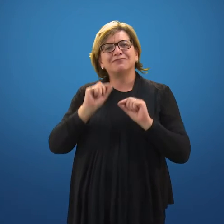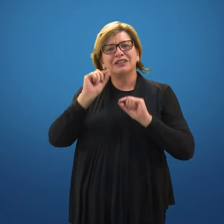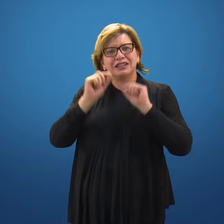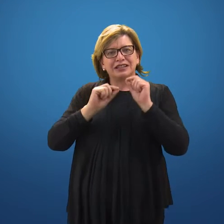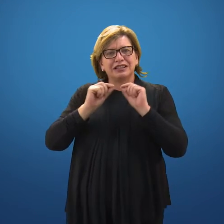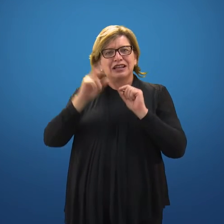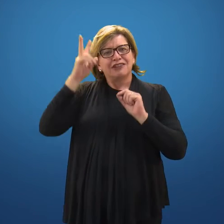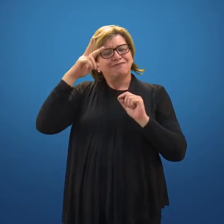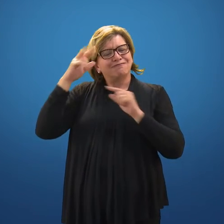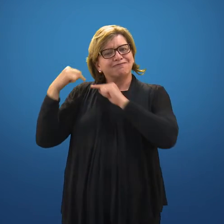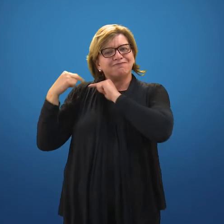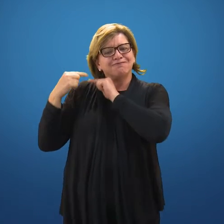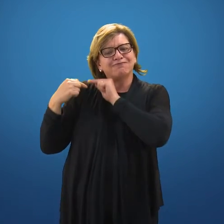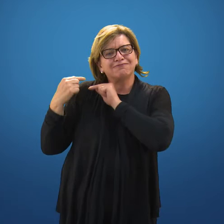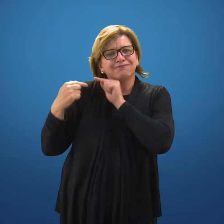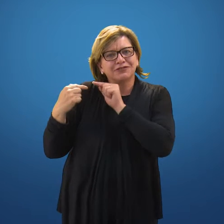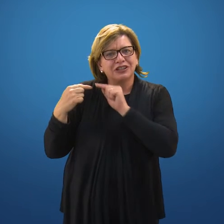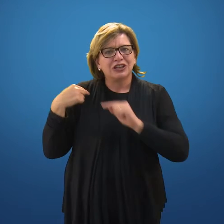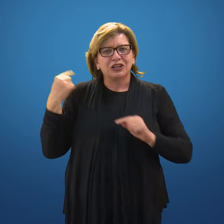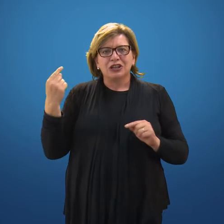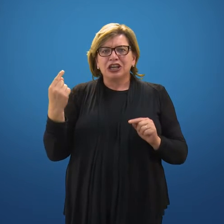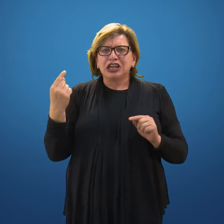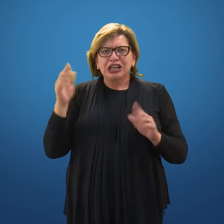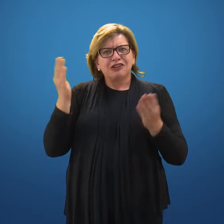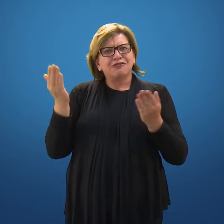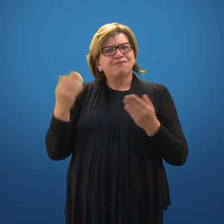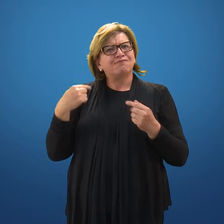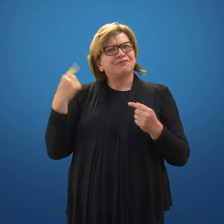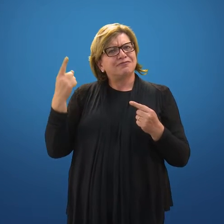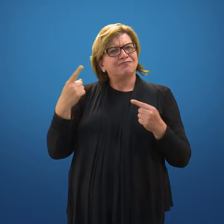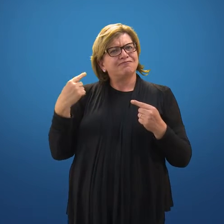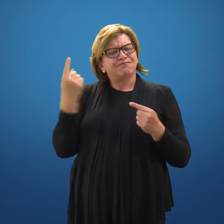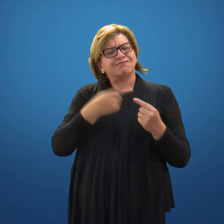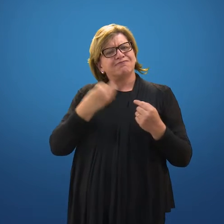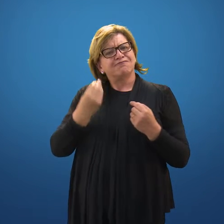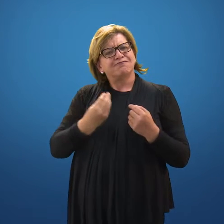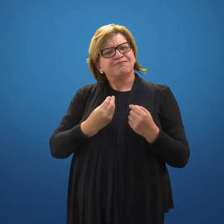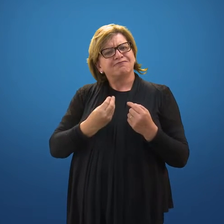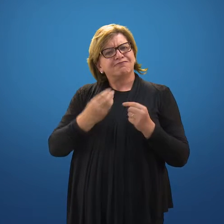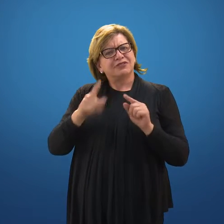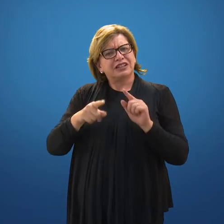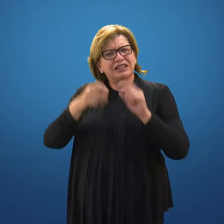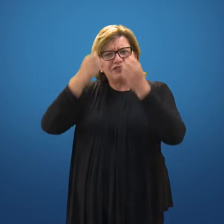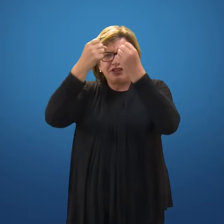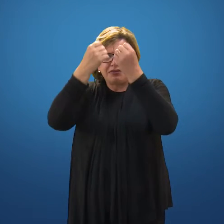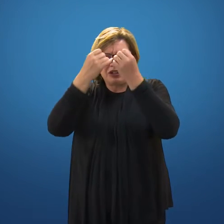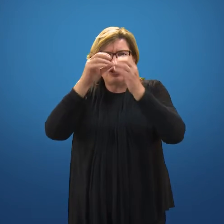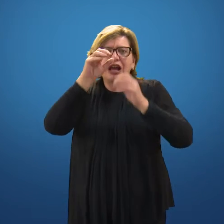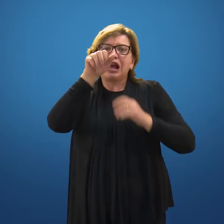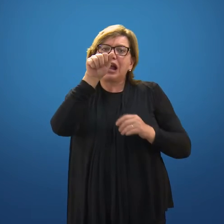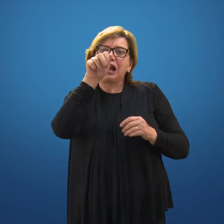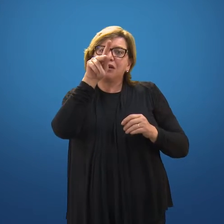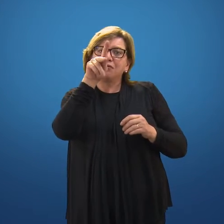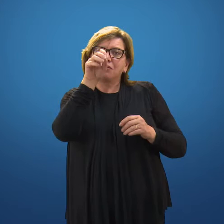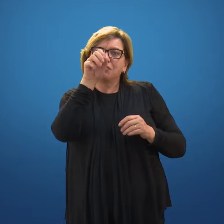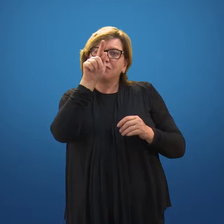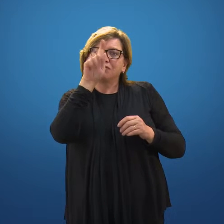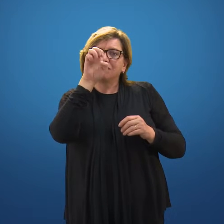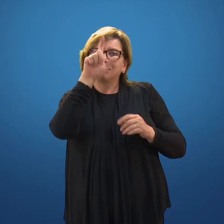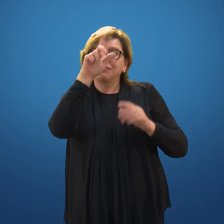história corria. E nós estávamos justamente, né, aqui nesse apogeu do